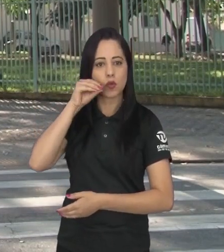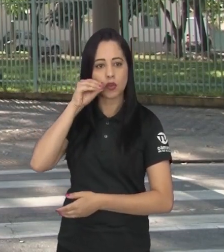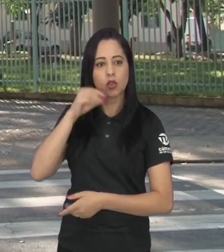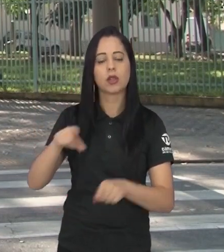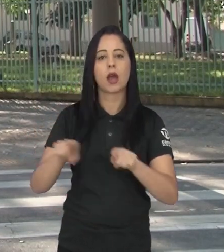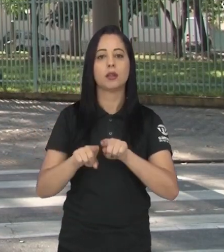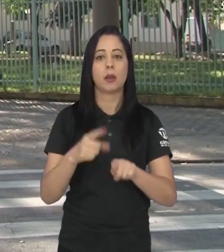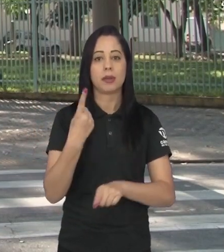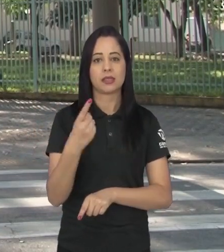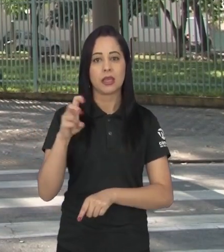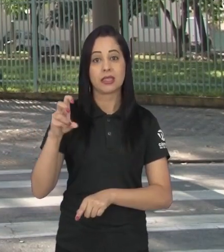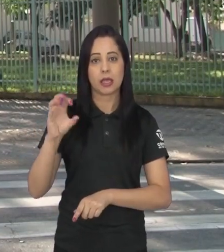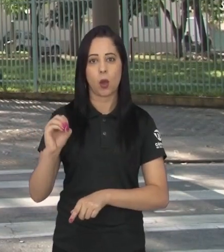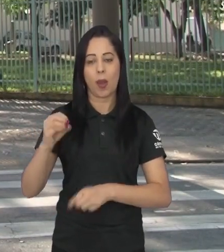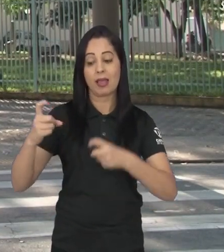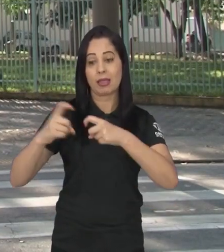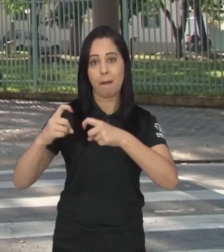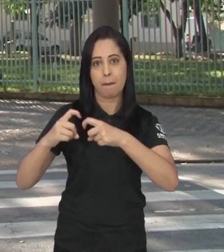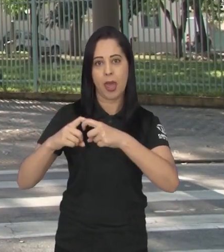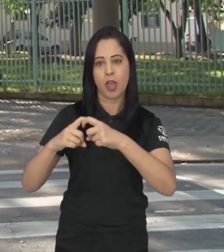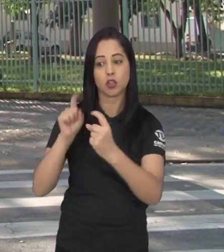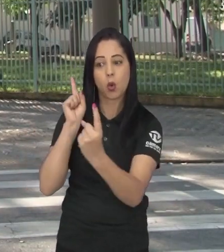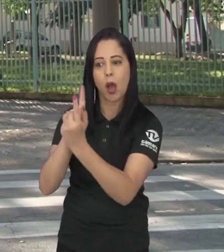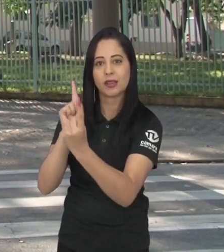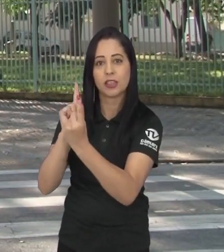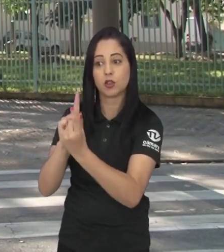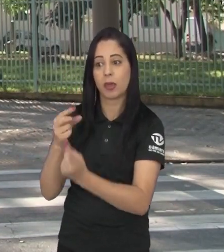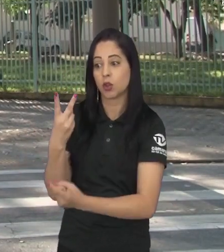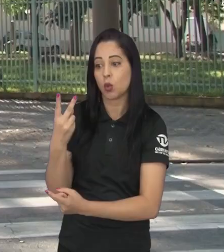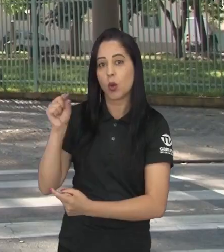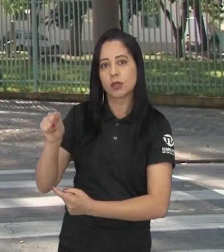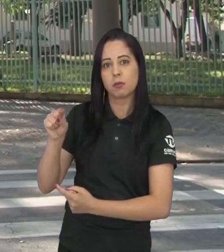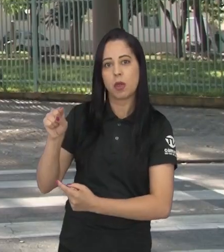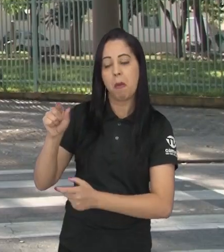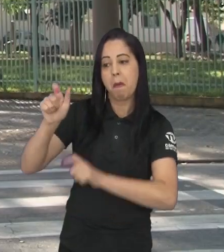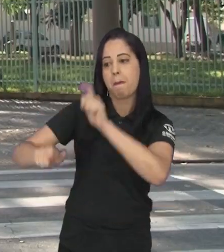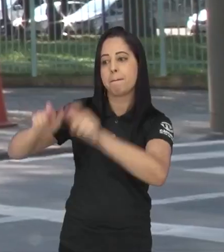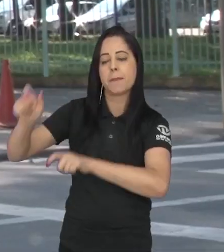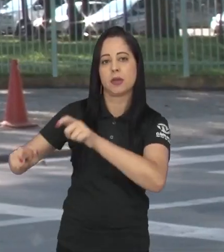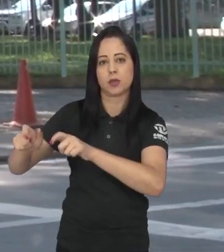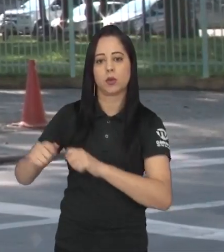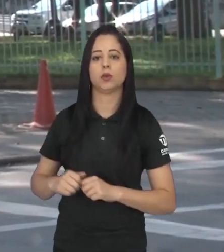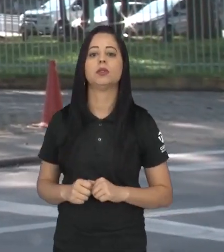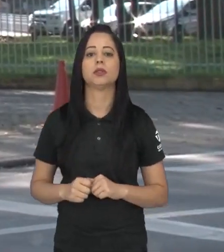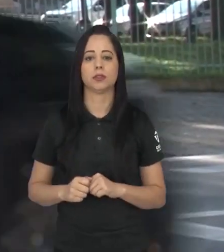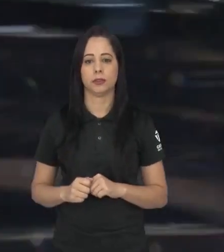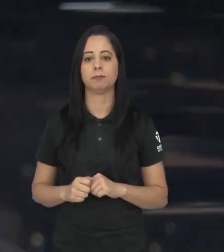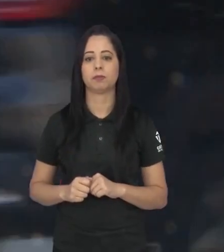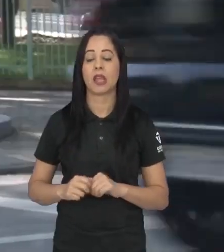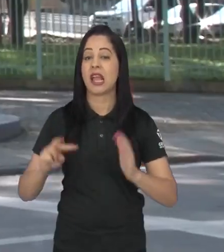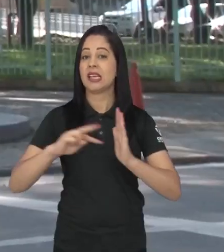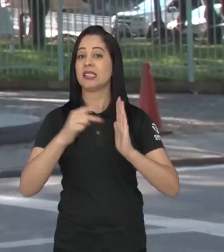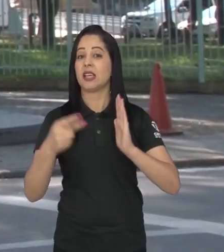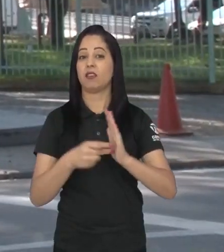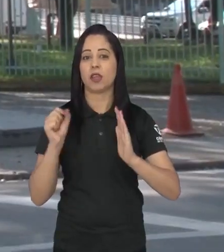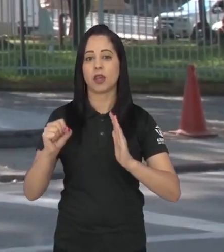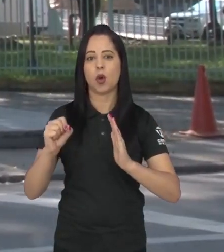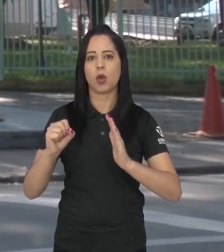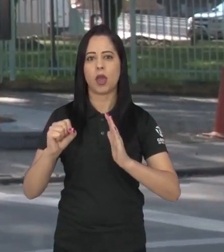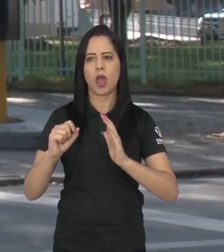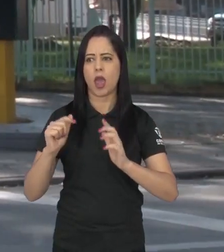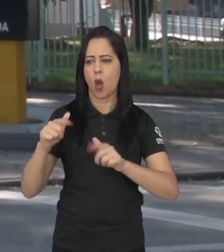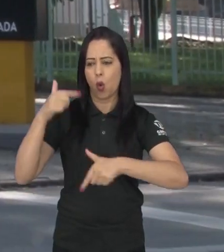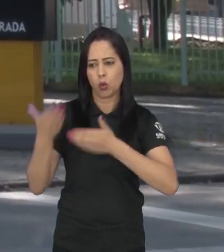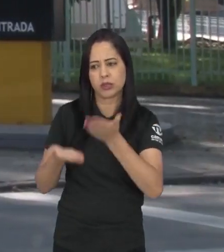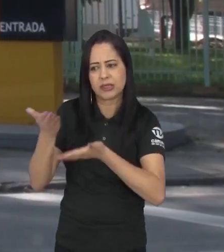de 150 médicos, atendendo cerca de 2.000 pessoas por mês. Números que mostram o envolvimento do hospital